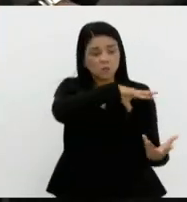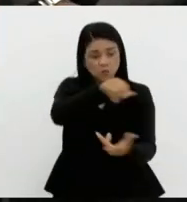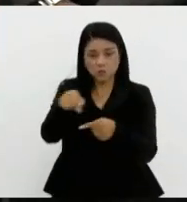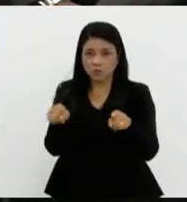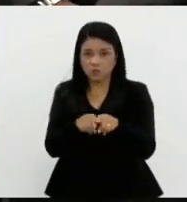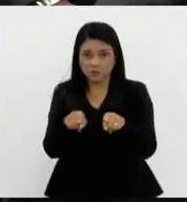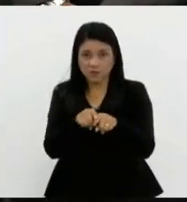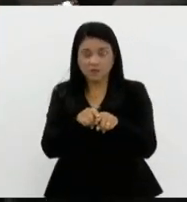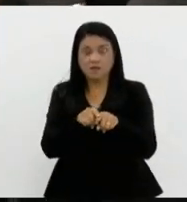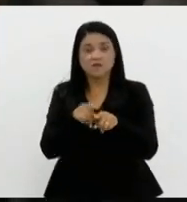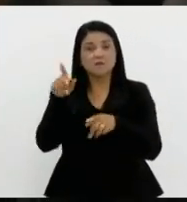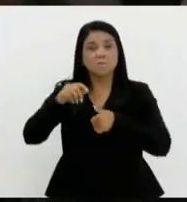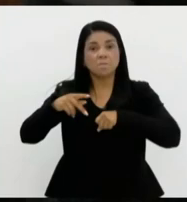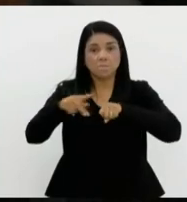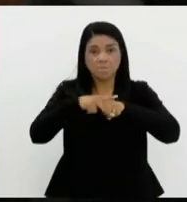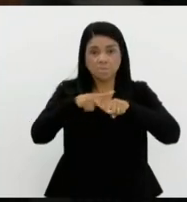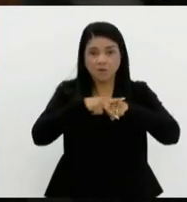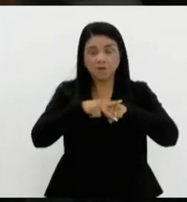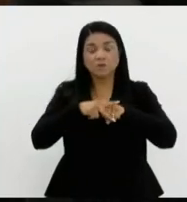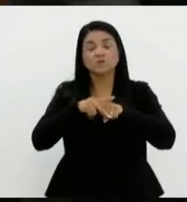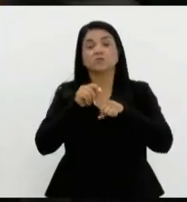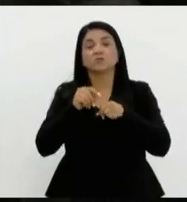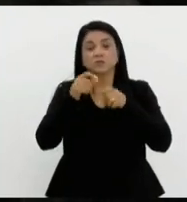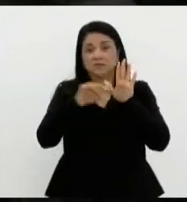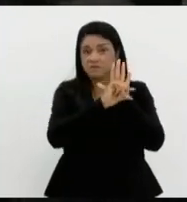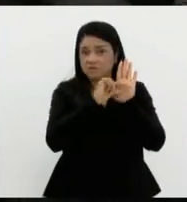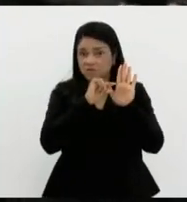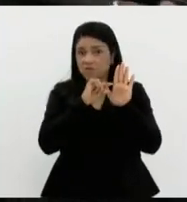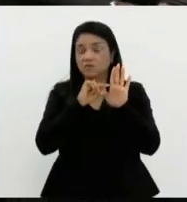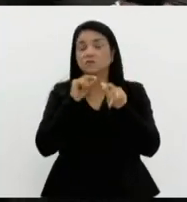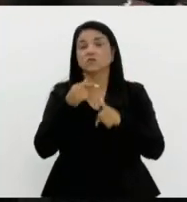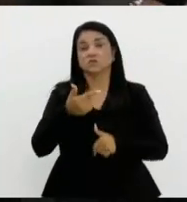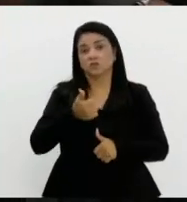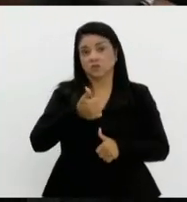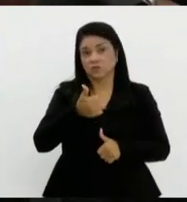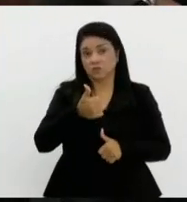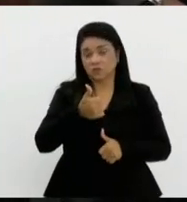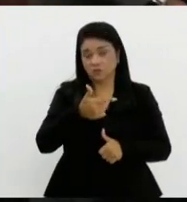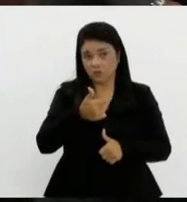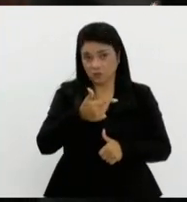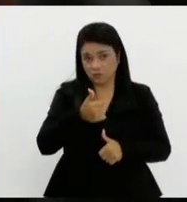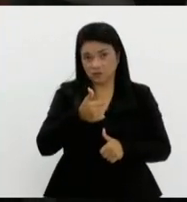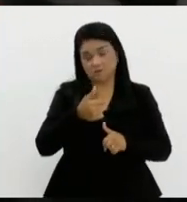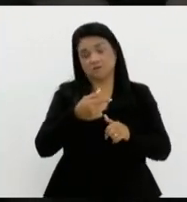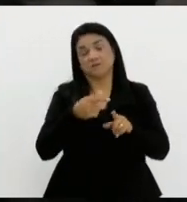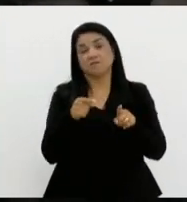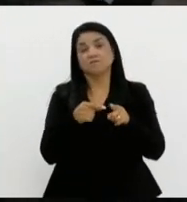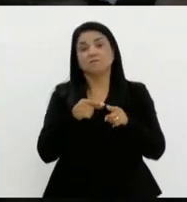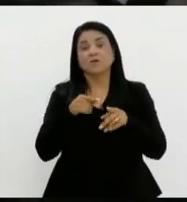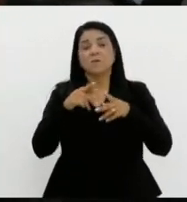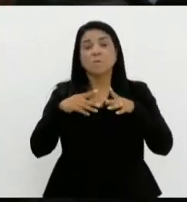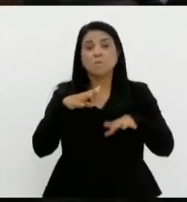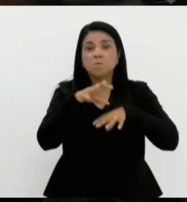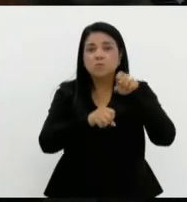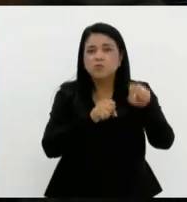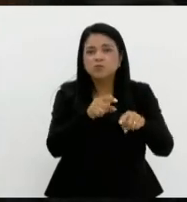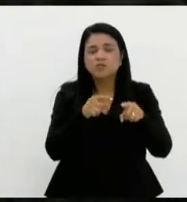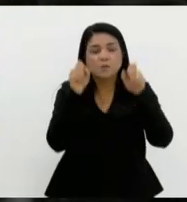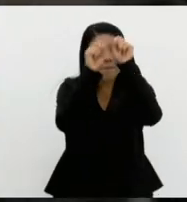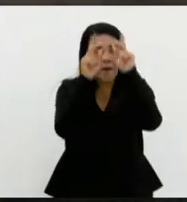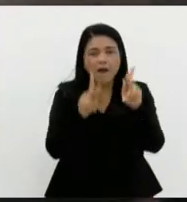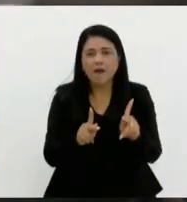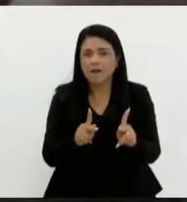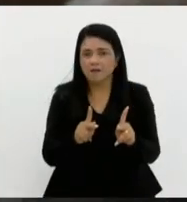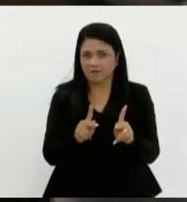a paz e empenhe-se em alcançá-la, mas para isso é preciso se apartar do mal. Então, que